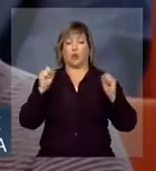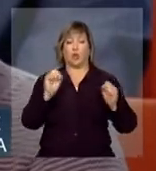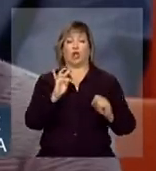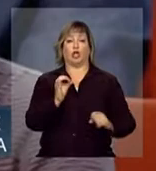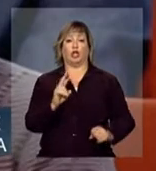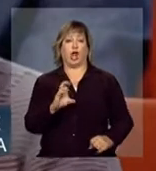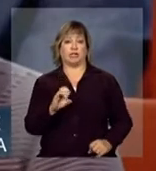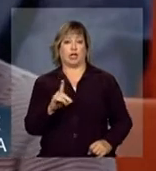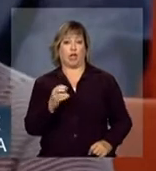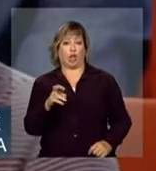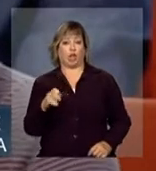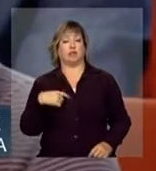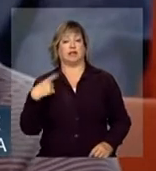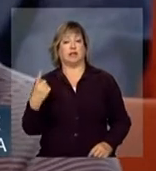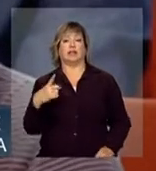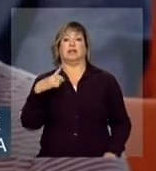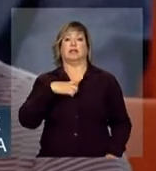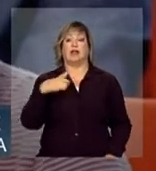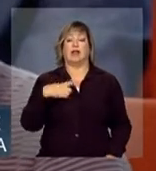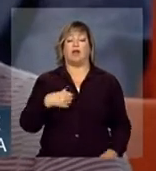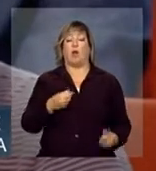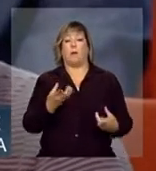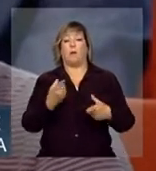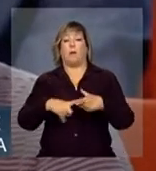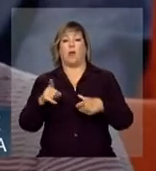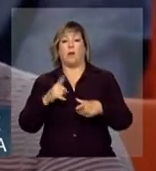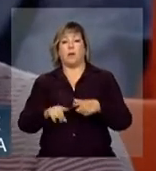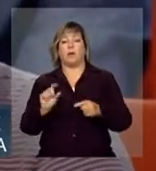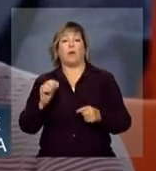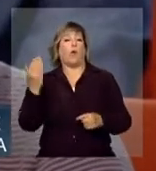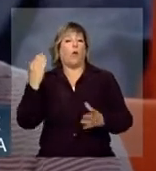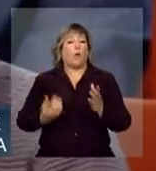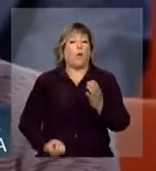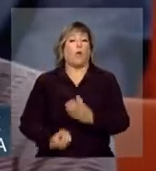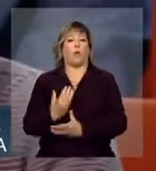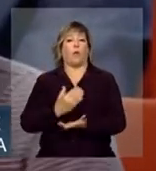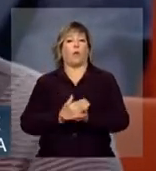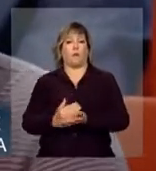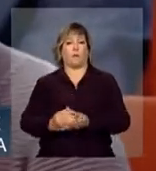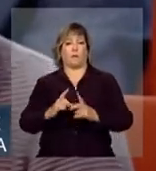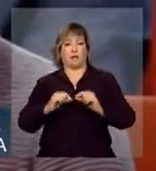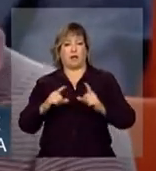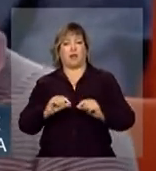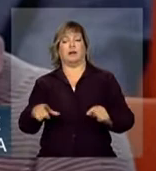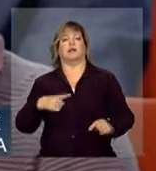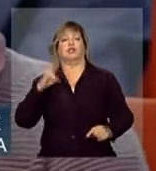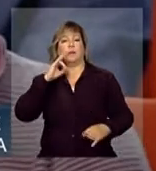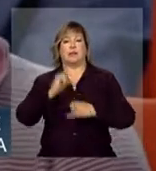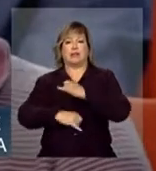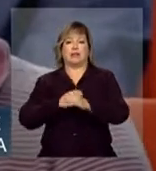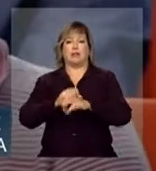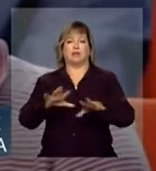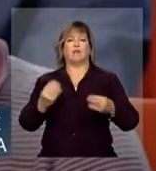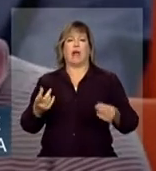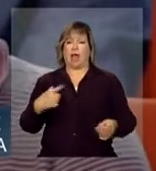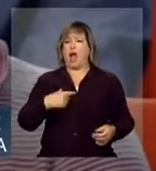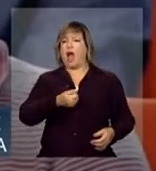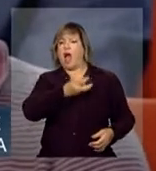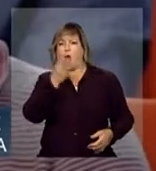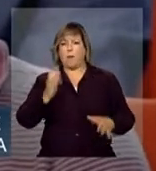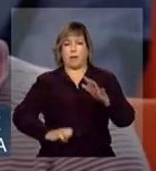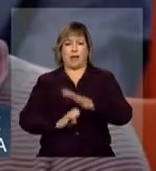têm sentido alguns problemas na estreia tal da Copa das Confederações, com uso de internet. Alguma empresa foi